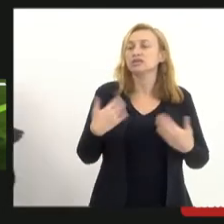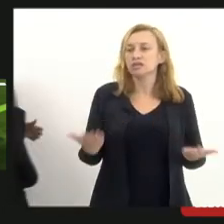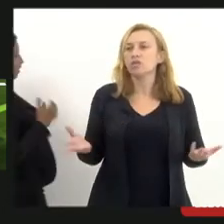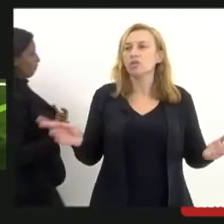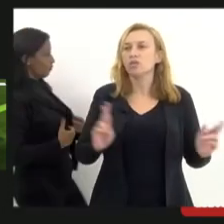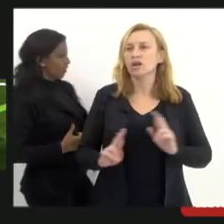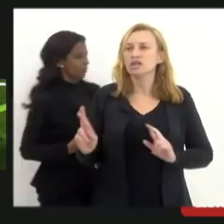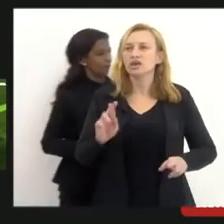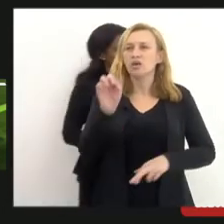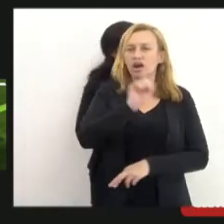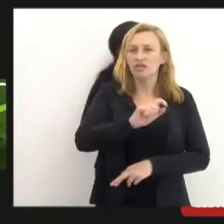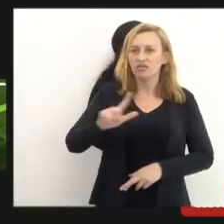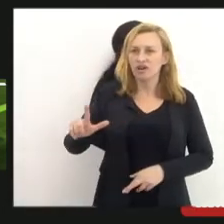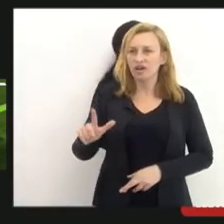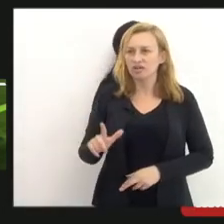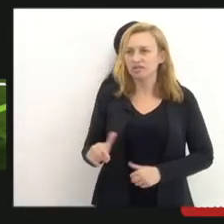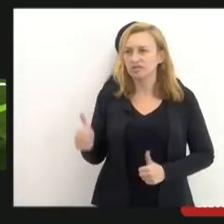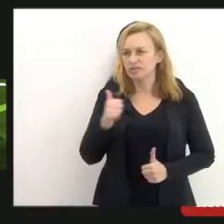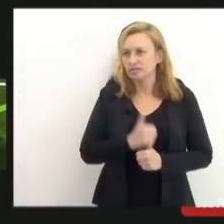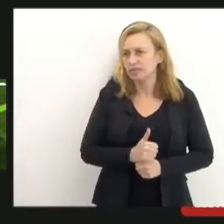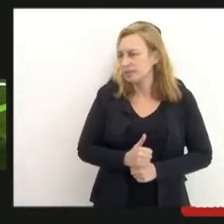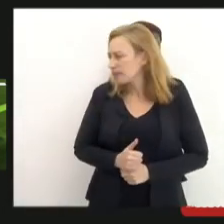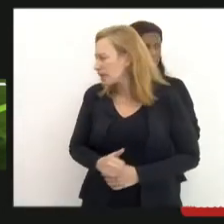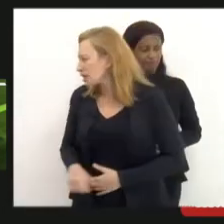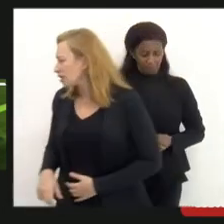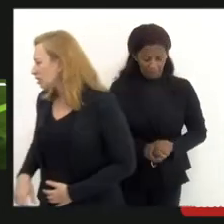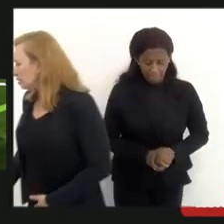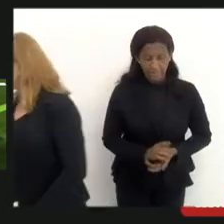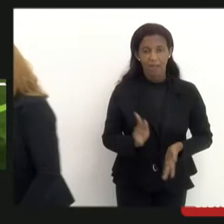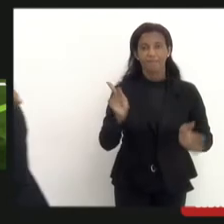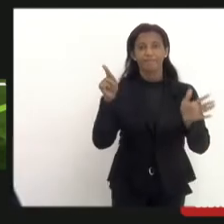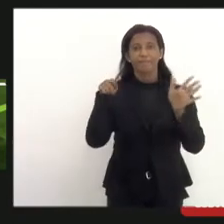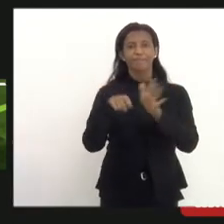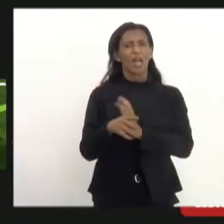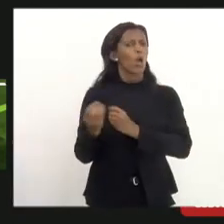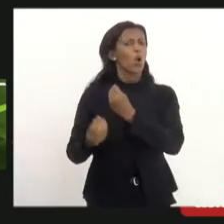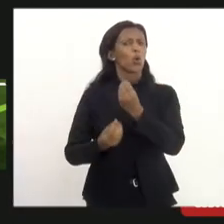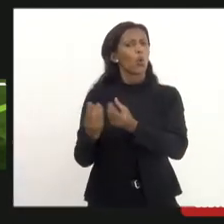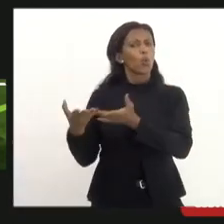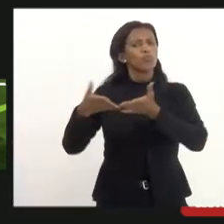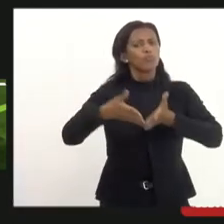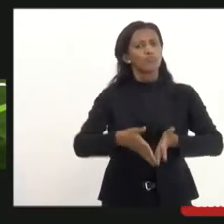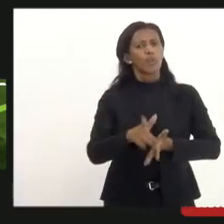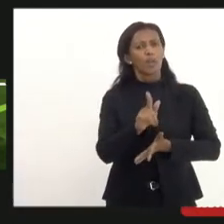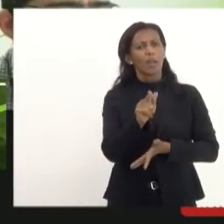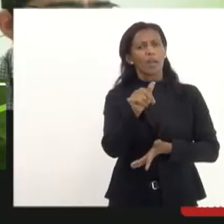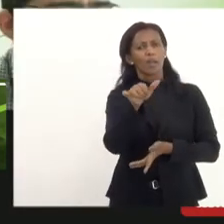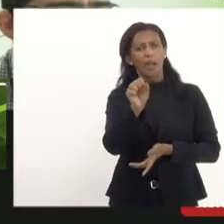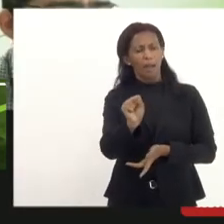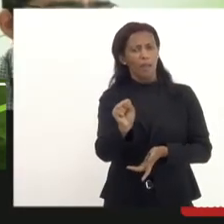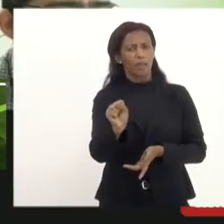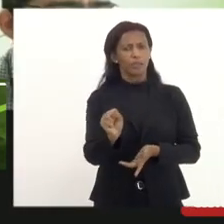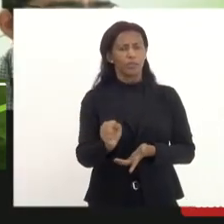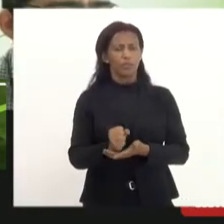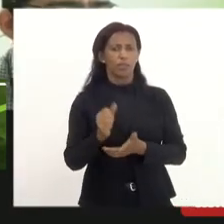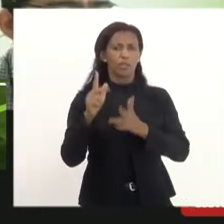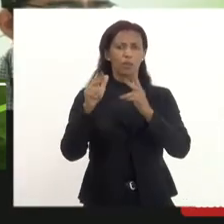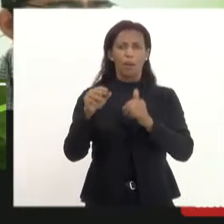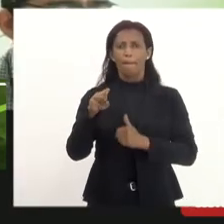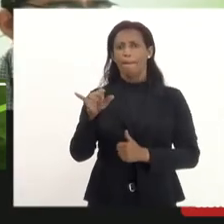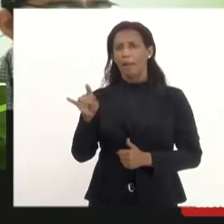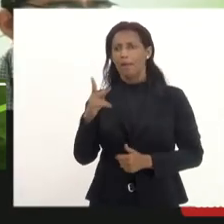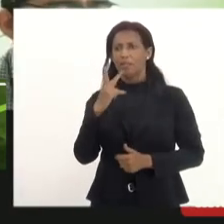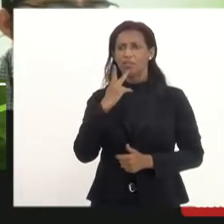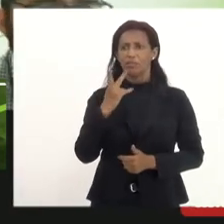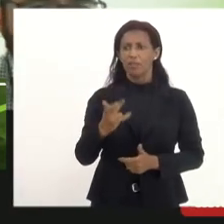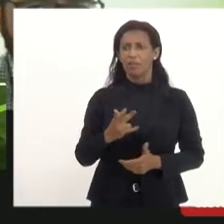ao Rafael, né, perguntar aí como é que vai chegar esse gás, que é mais ou menos uma coisa que a Magda tinha colocado, e também, por favor,